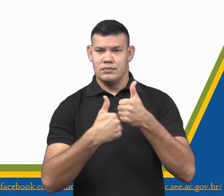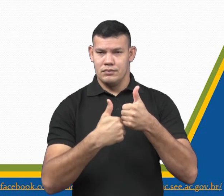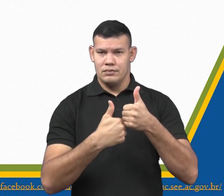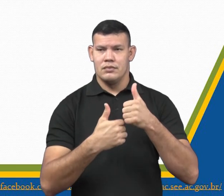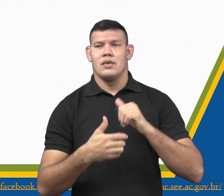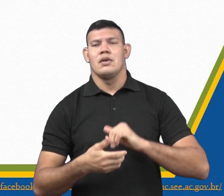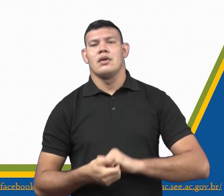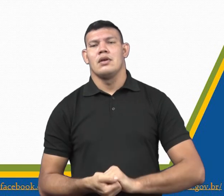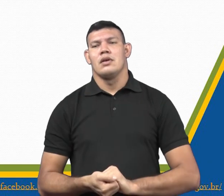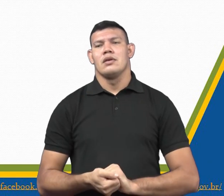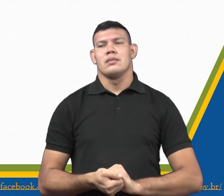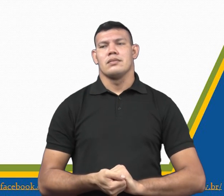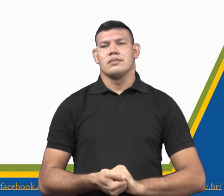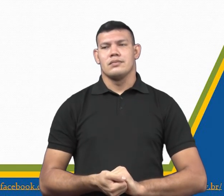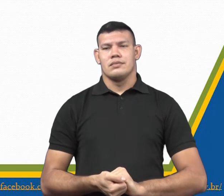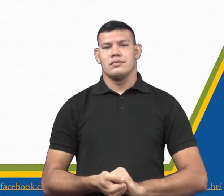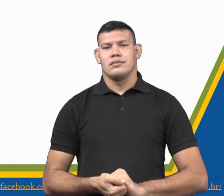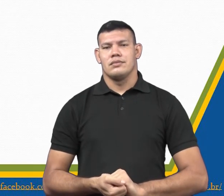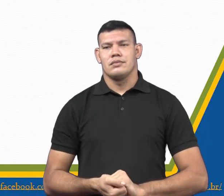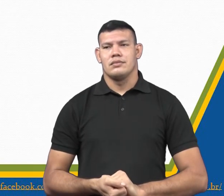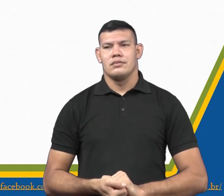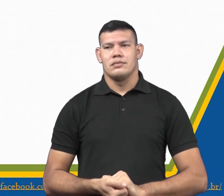sustentação para essa tese.